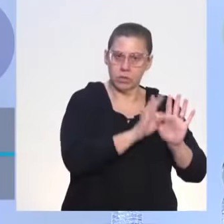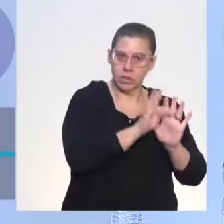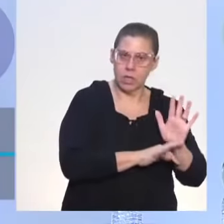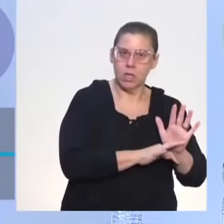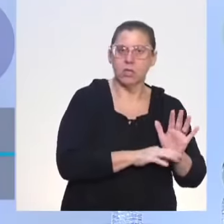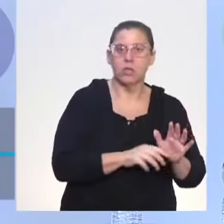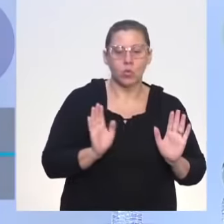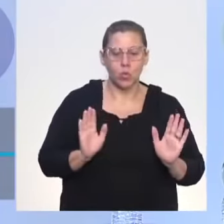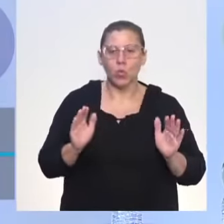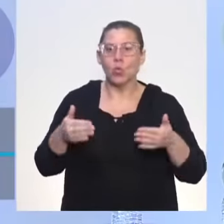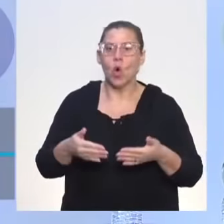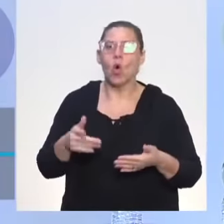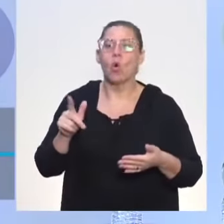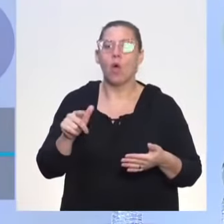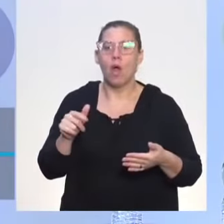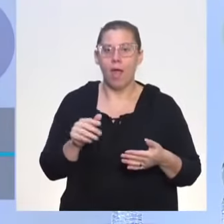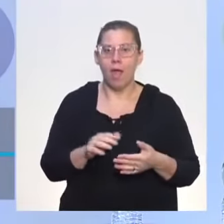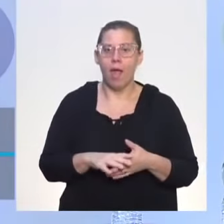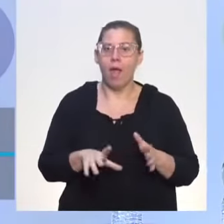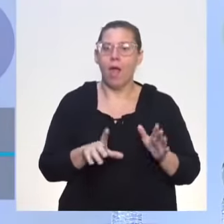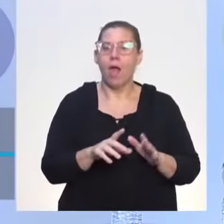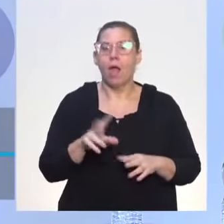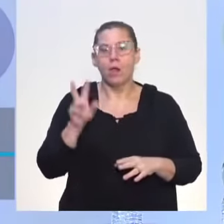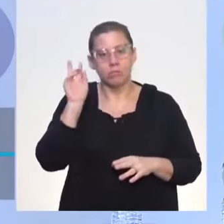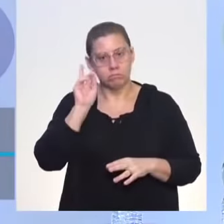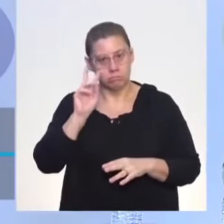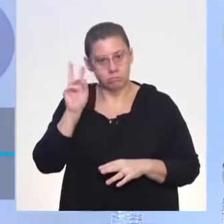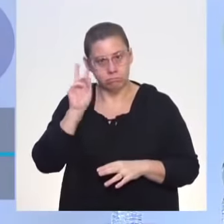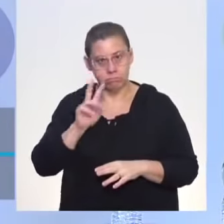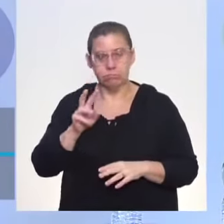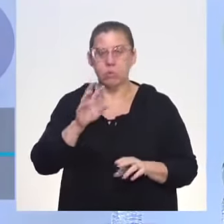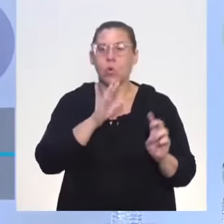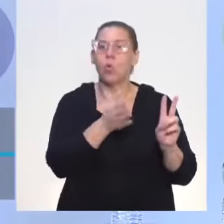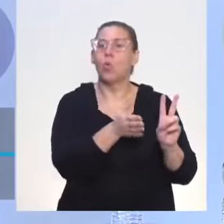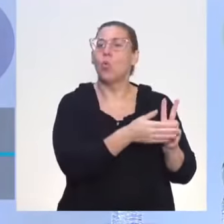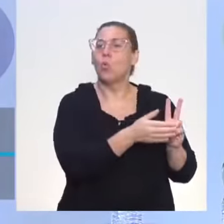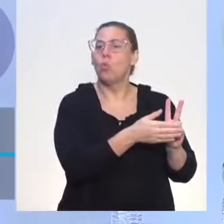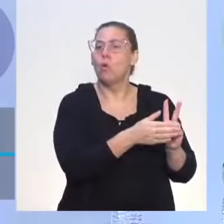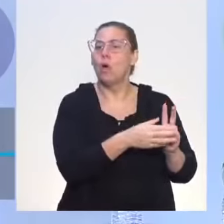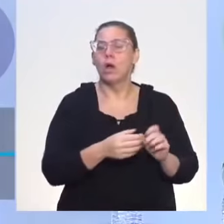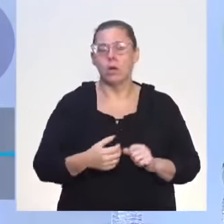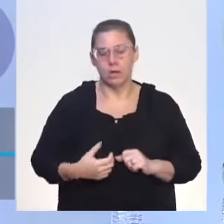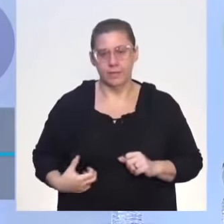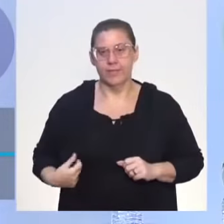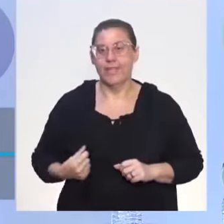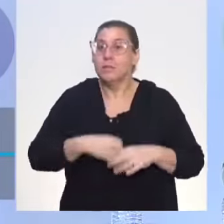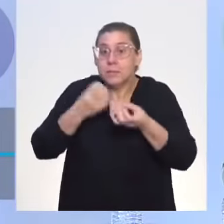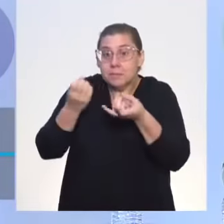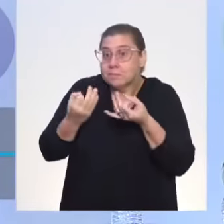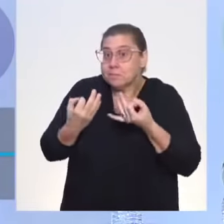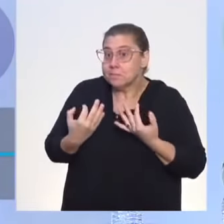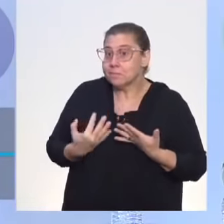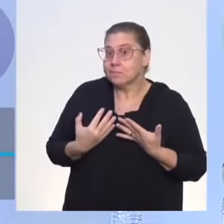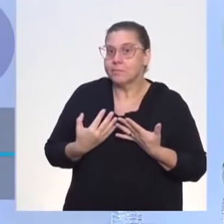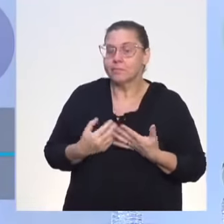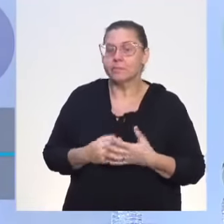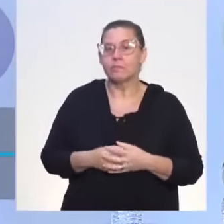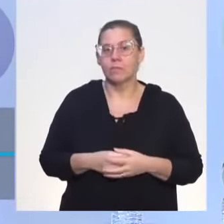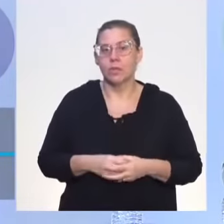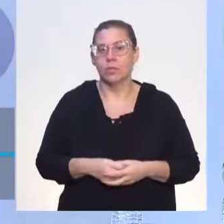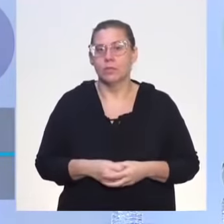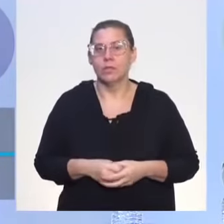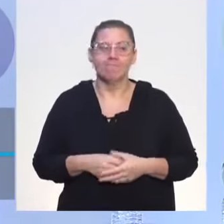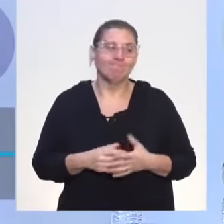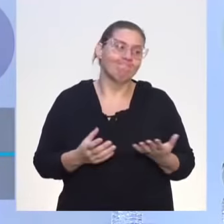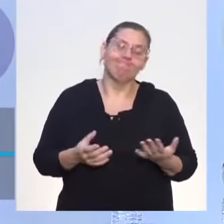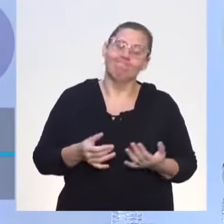oral e o foco hoje será na lenda indígena. E para falar um pouquinho sobre isso, né? Infelizmente